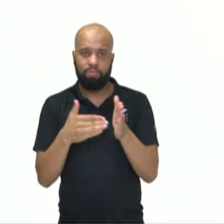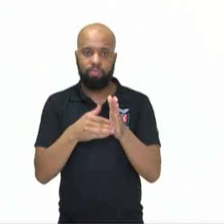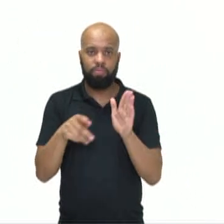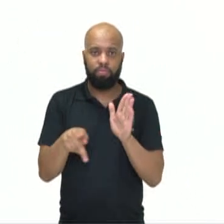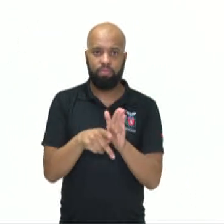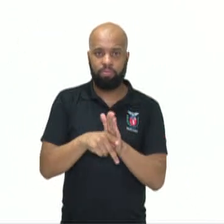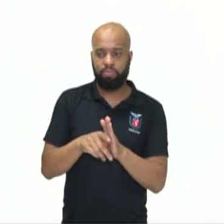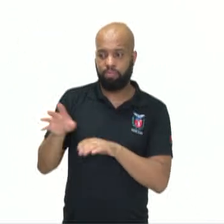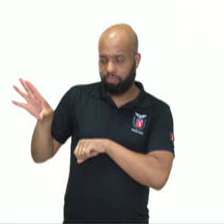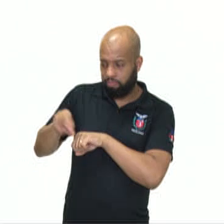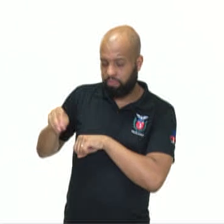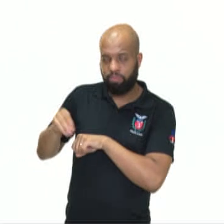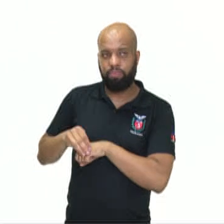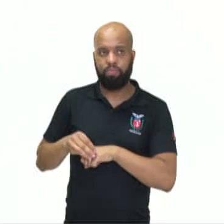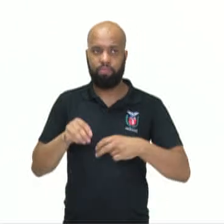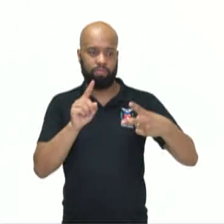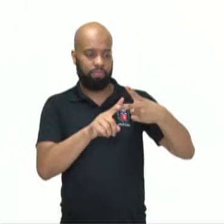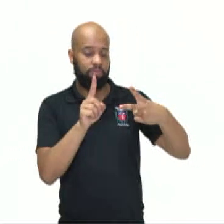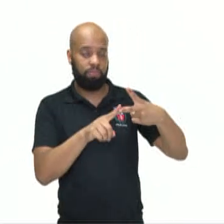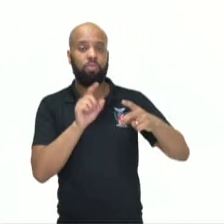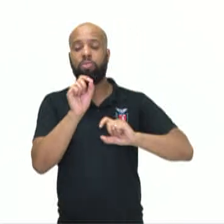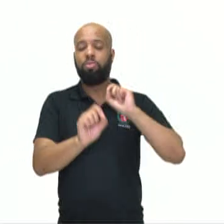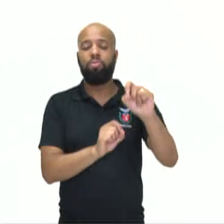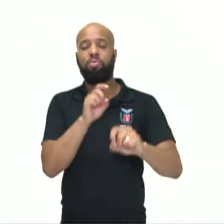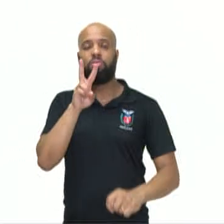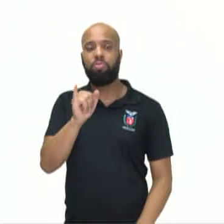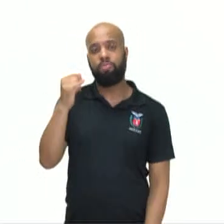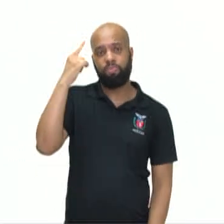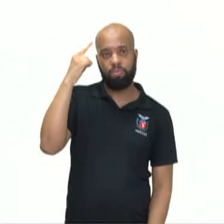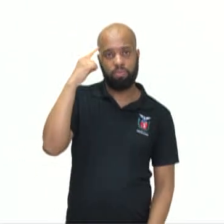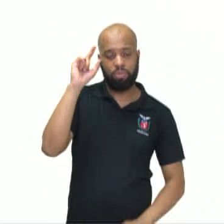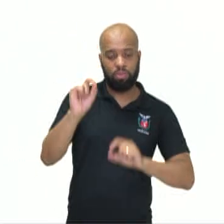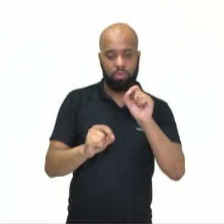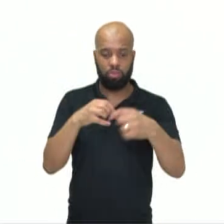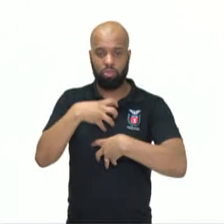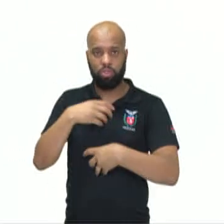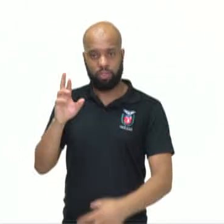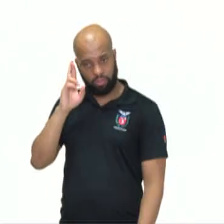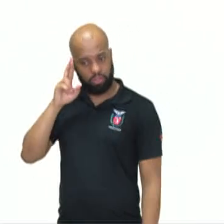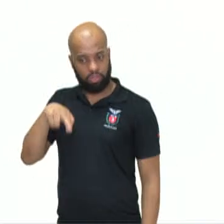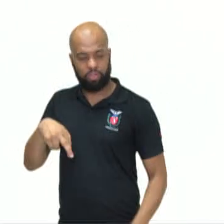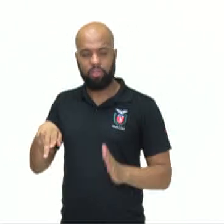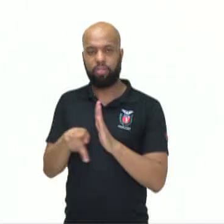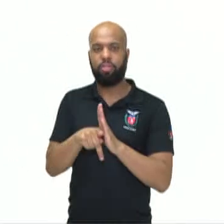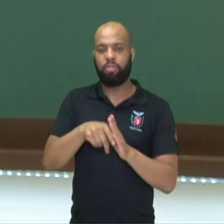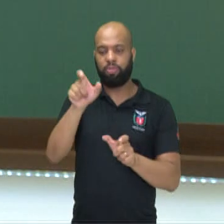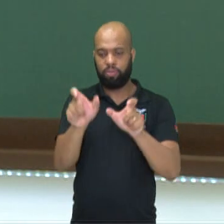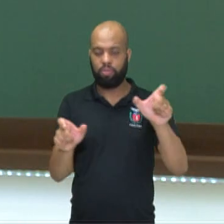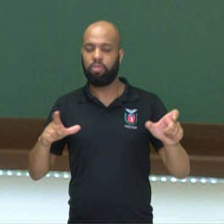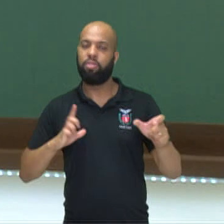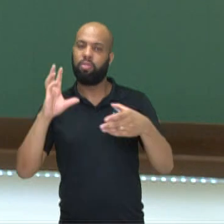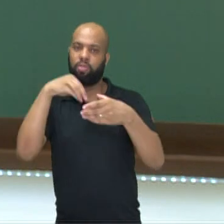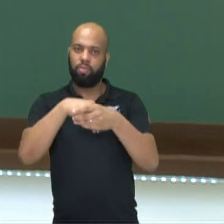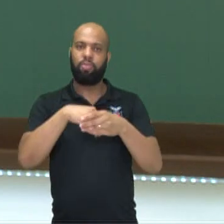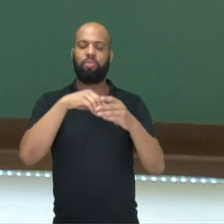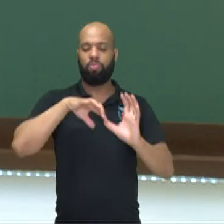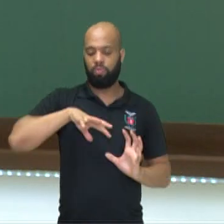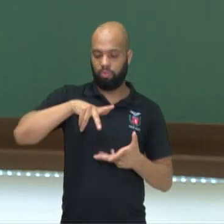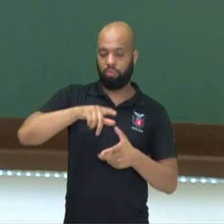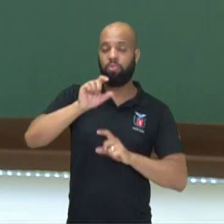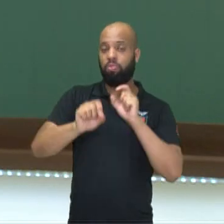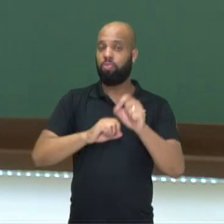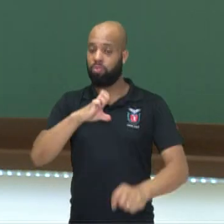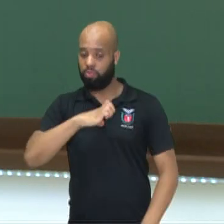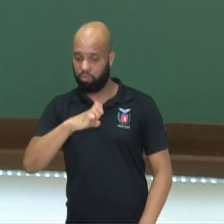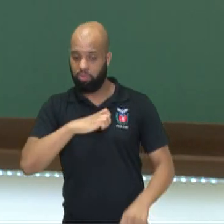da Razão Prática, ele vai pensar a atuação racional dos sujeitos no mundo, ou seja, a